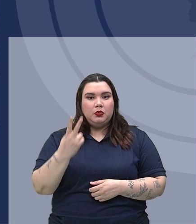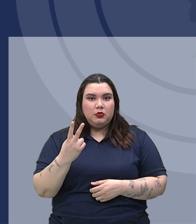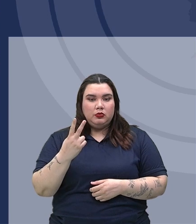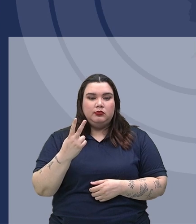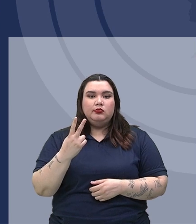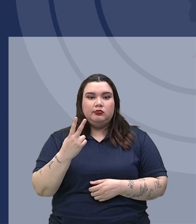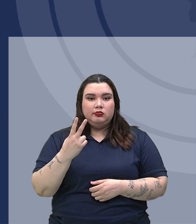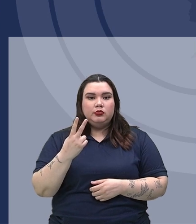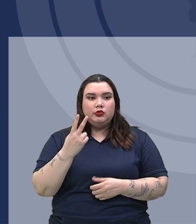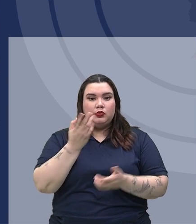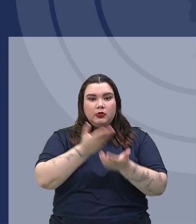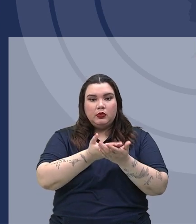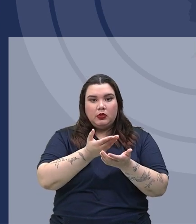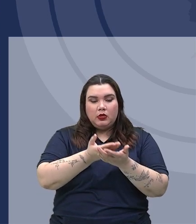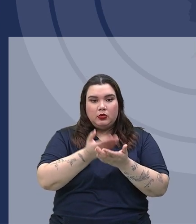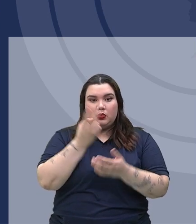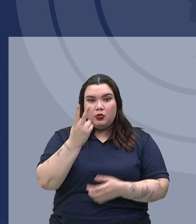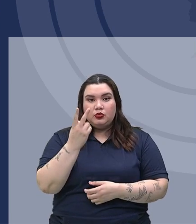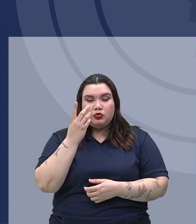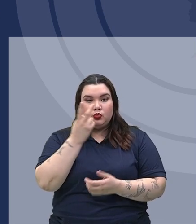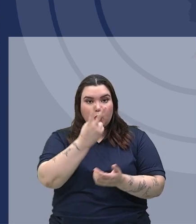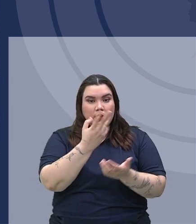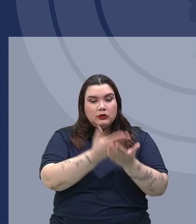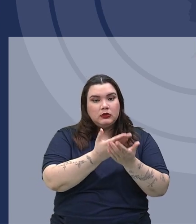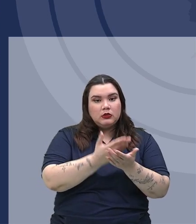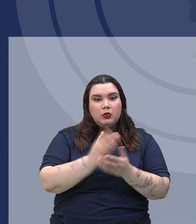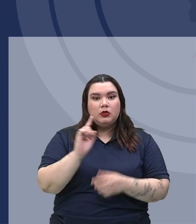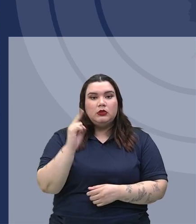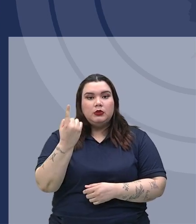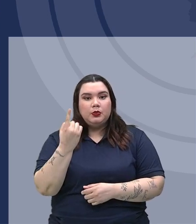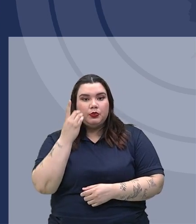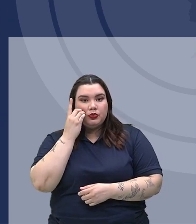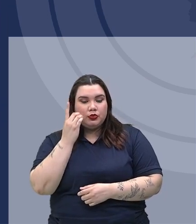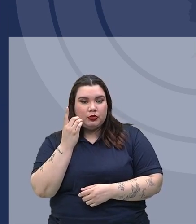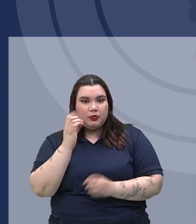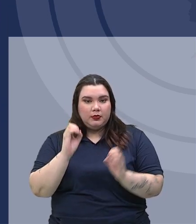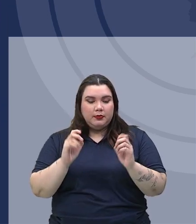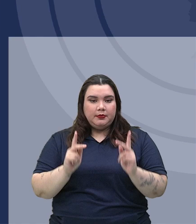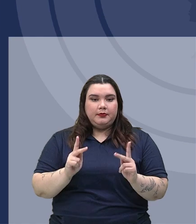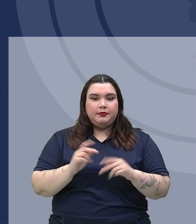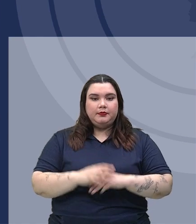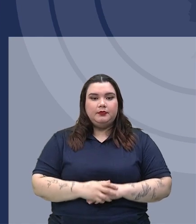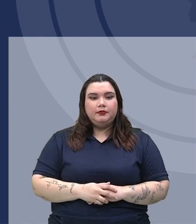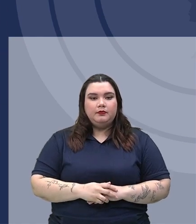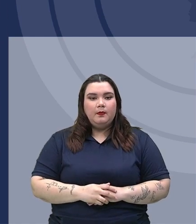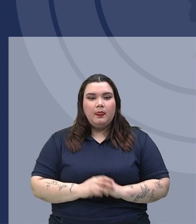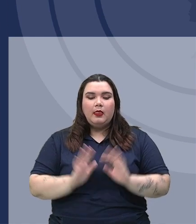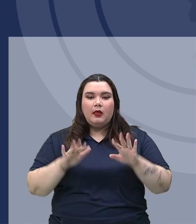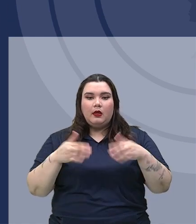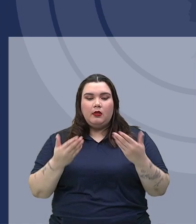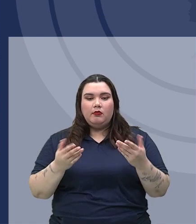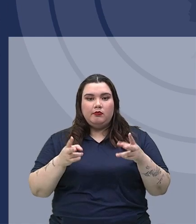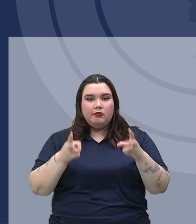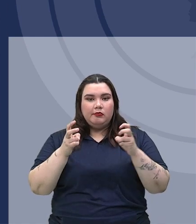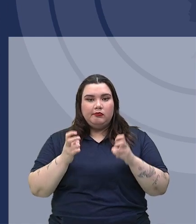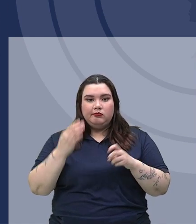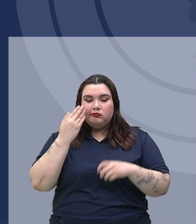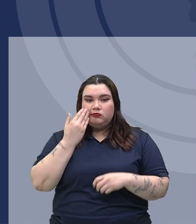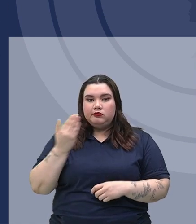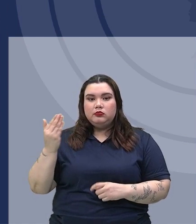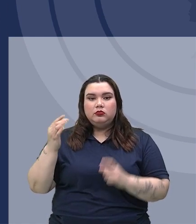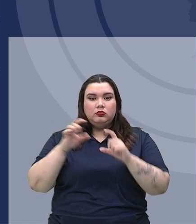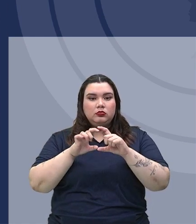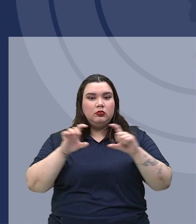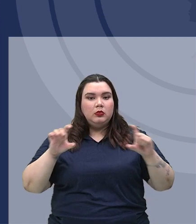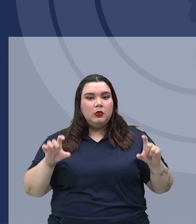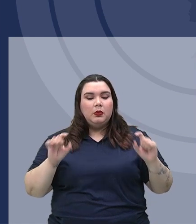momentos em um único dia, certo? Opa! Vamos lá. Aí aqui vocês vão ter, além disso, vão